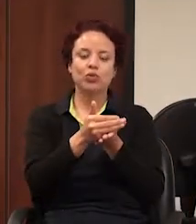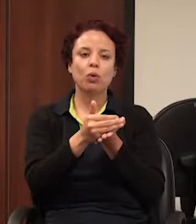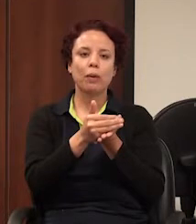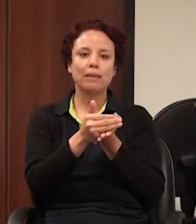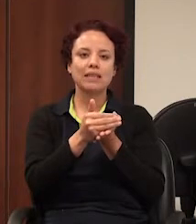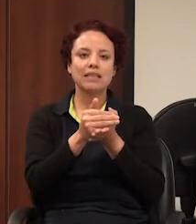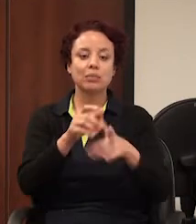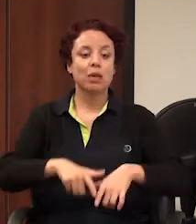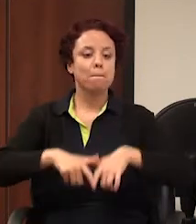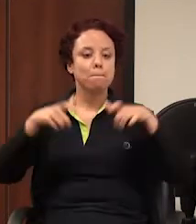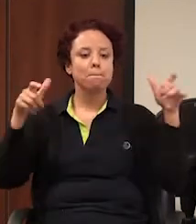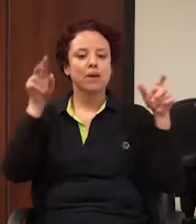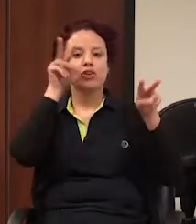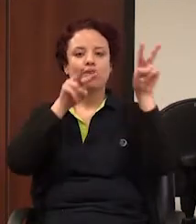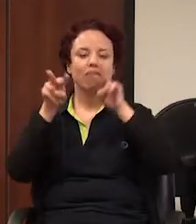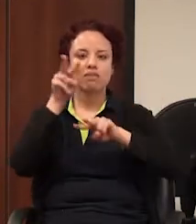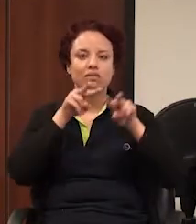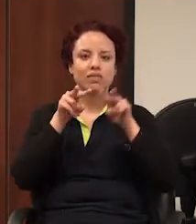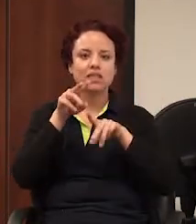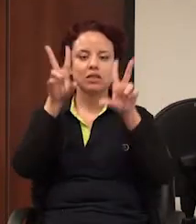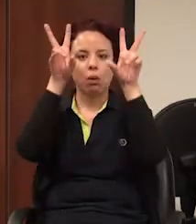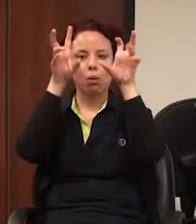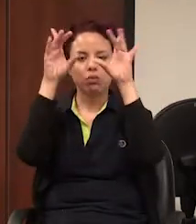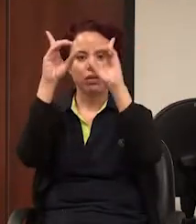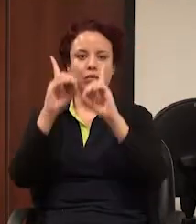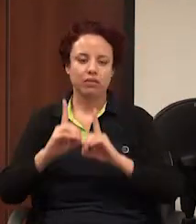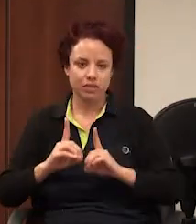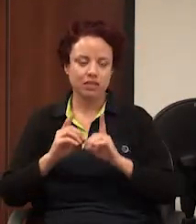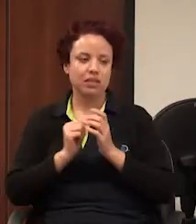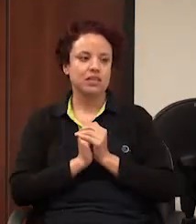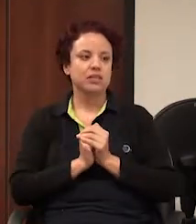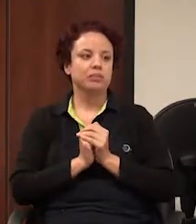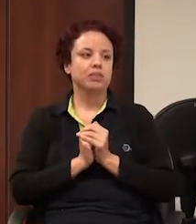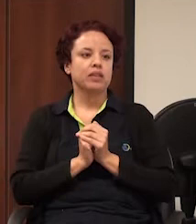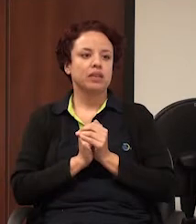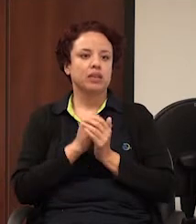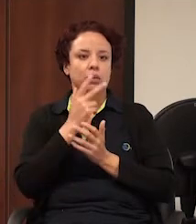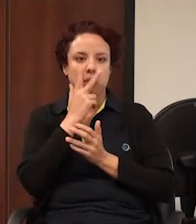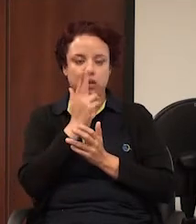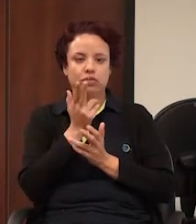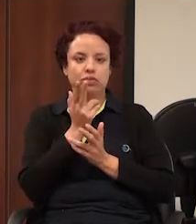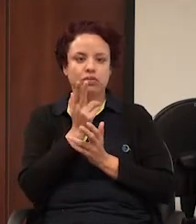maior visibilidade à questão da deficiência. Isso talvez,